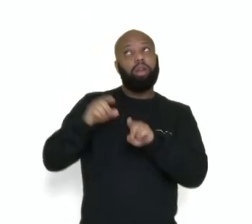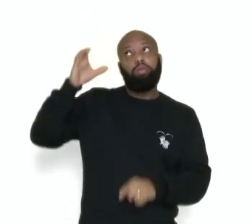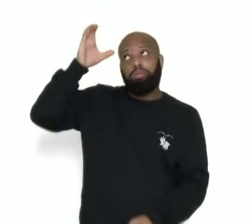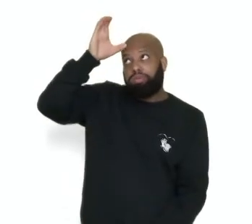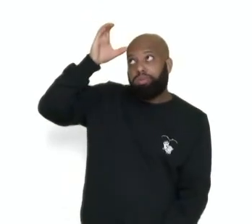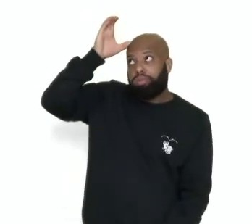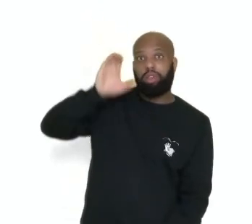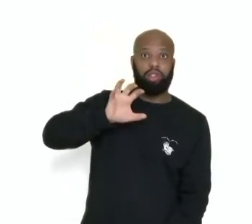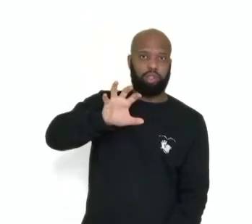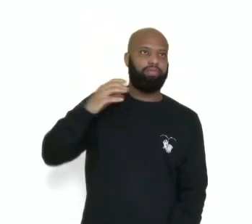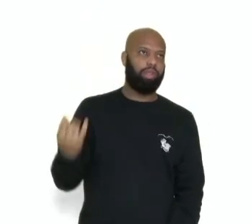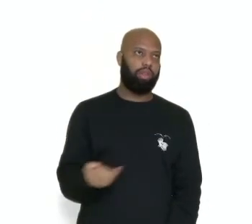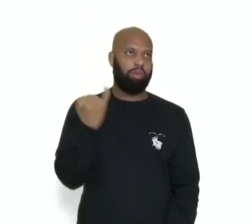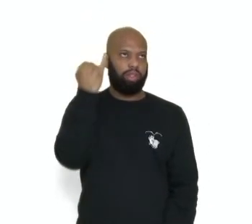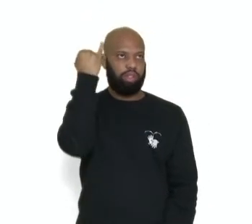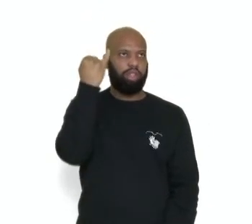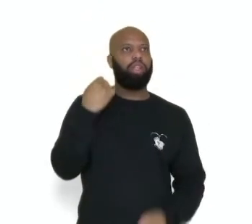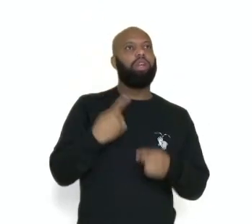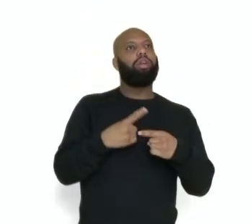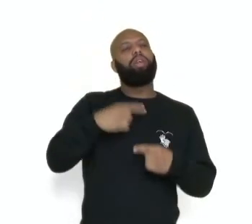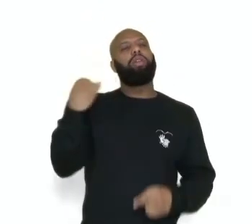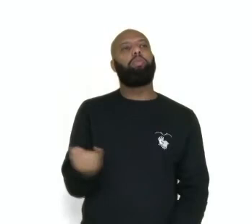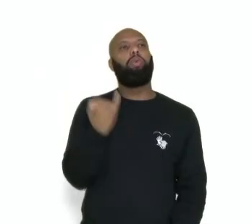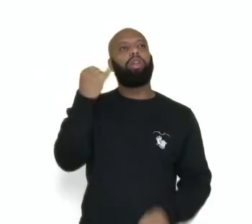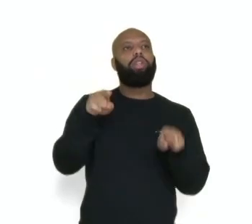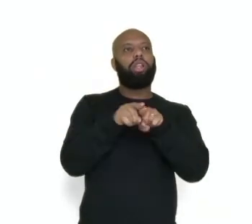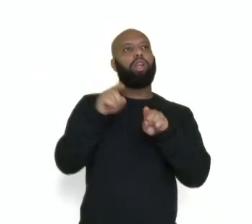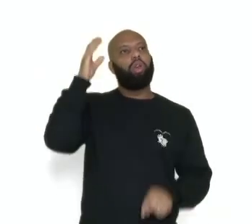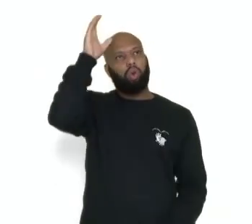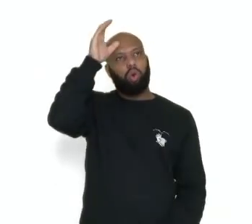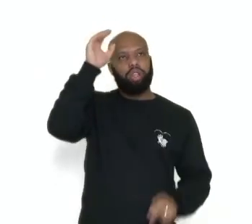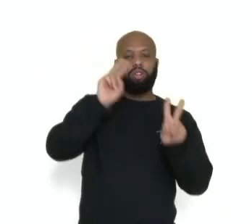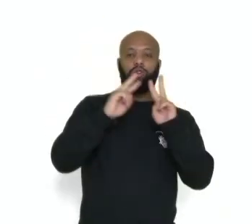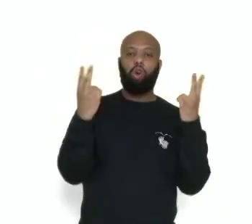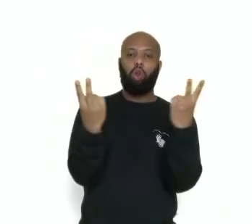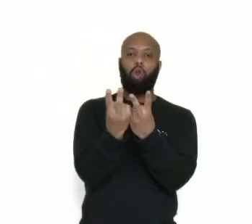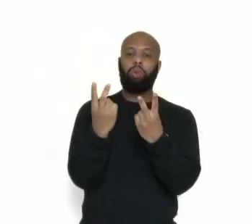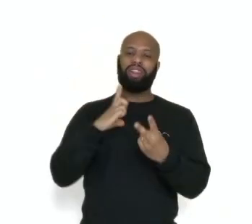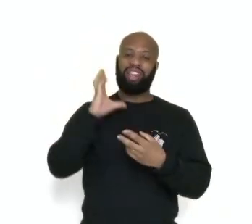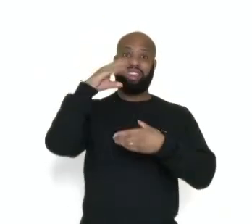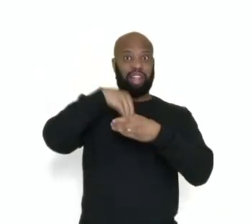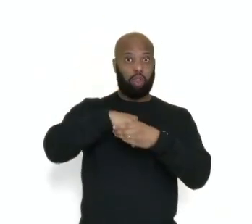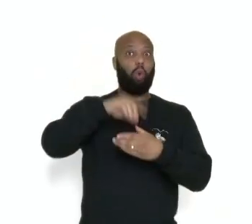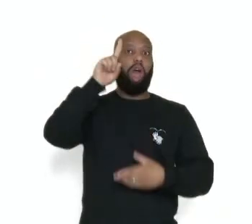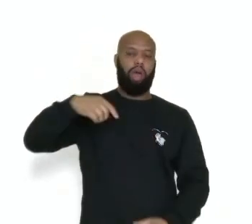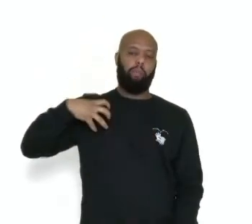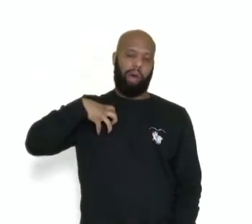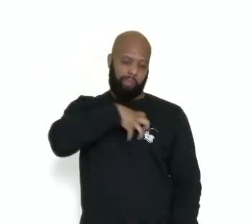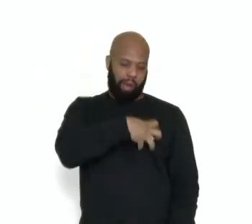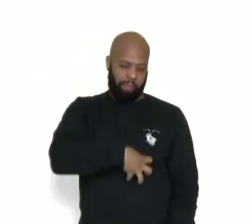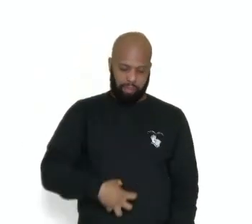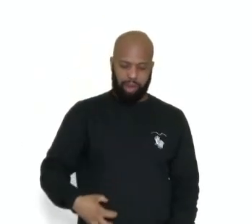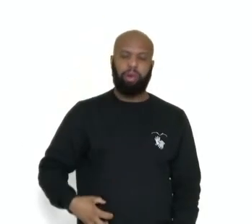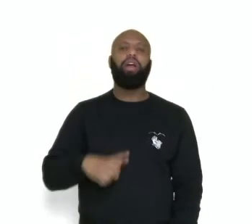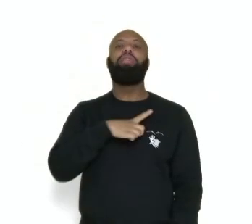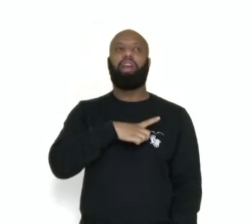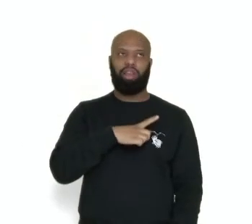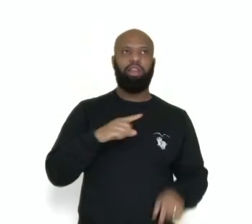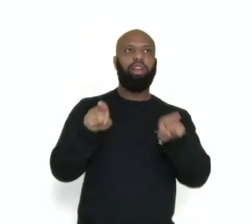consciência disso a conscientização do volume do espaço interno do seu corpo ali